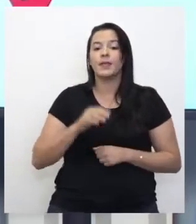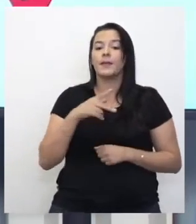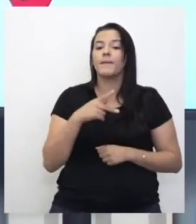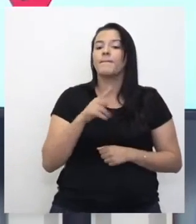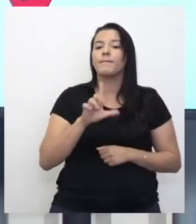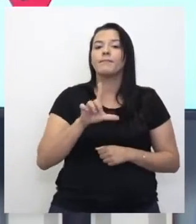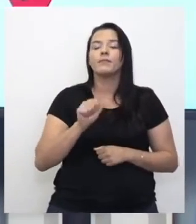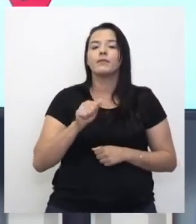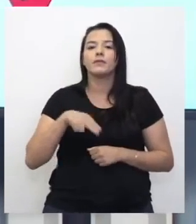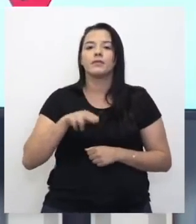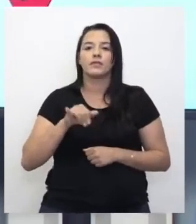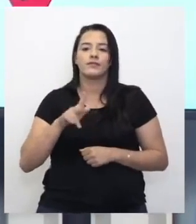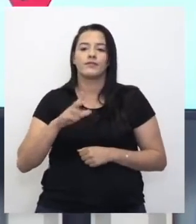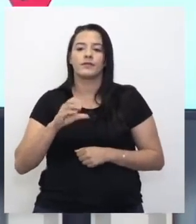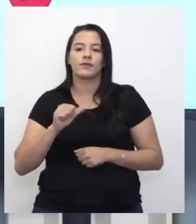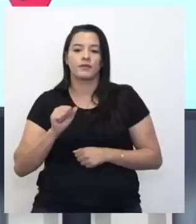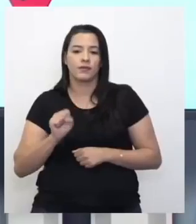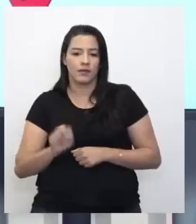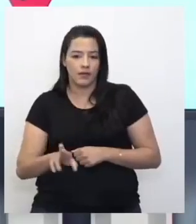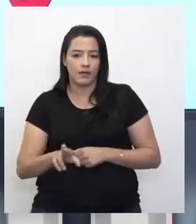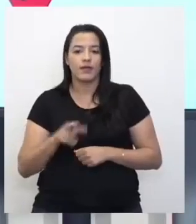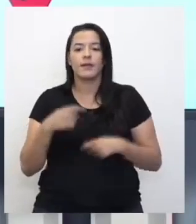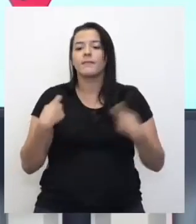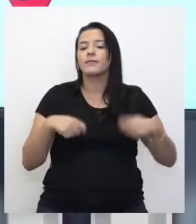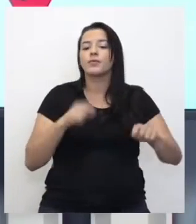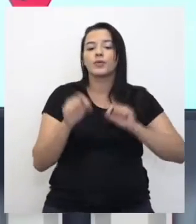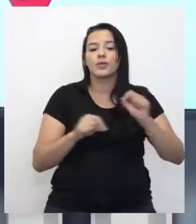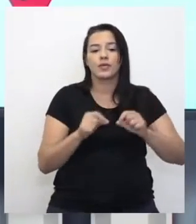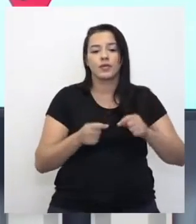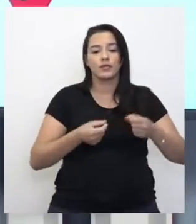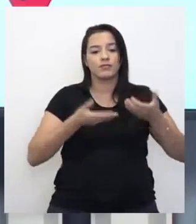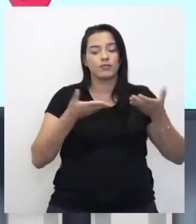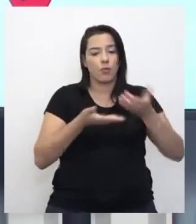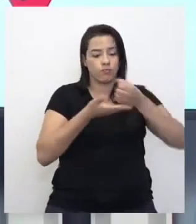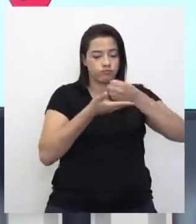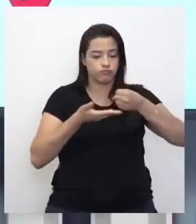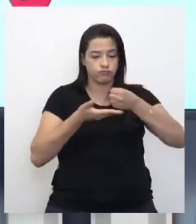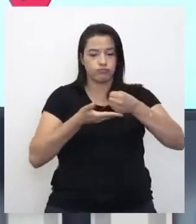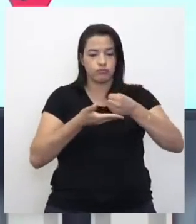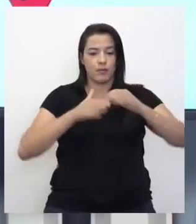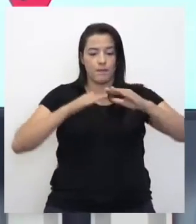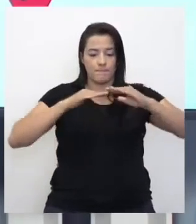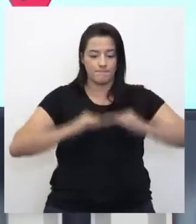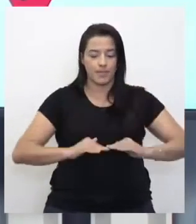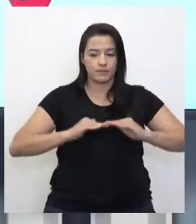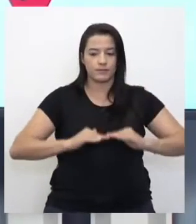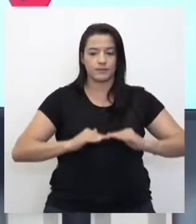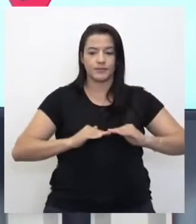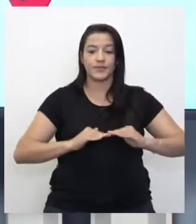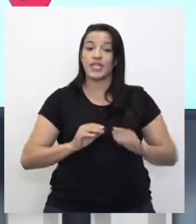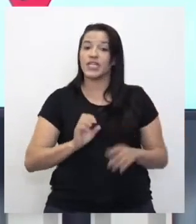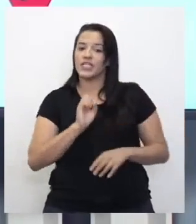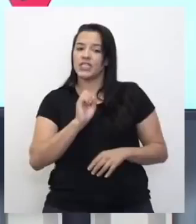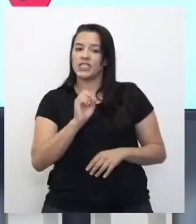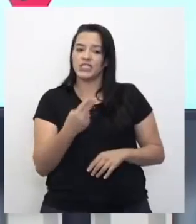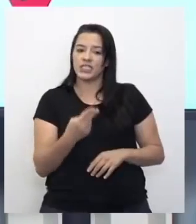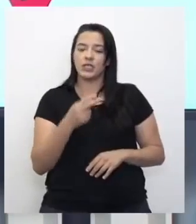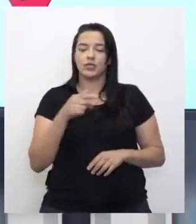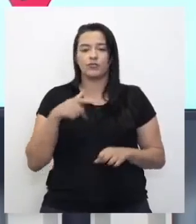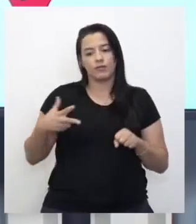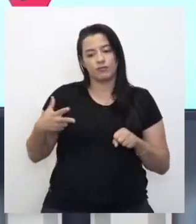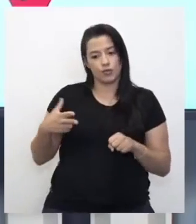Planificar quer dizer colocar este sólido geométrico no plano. É como se eu pegasse uma